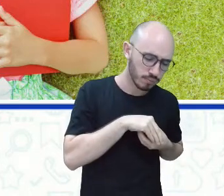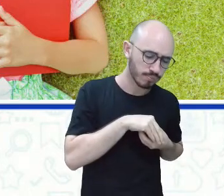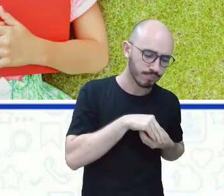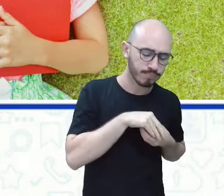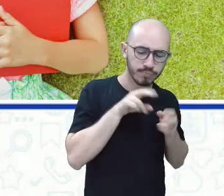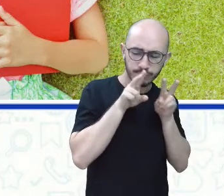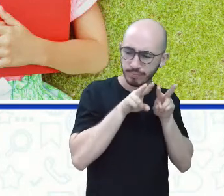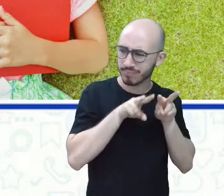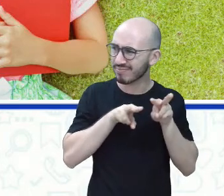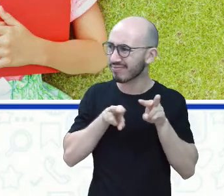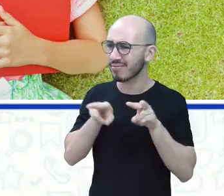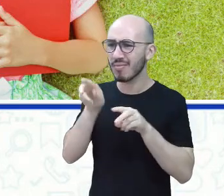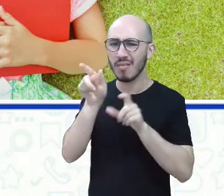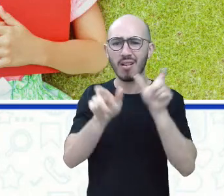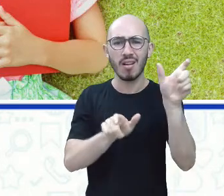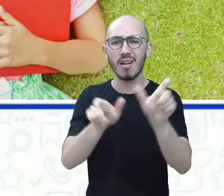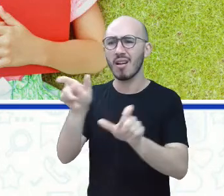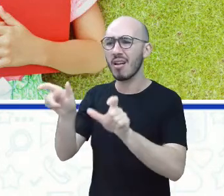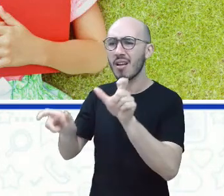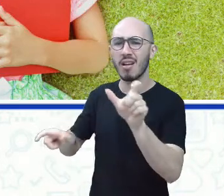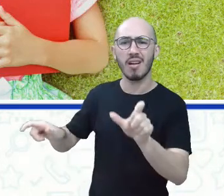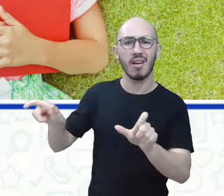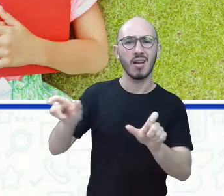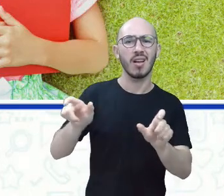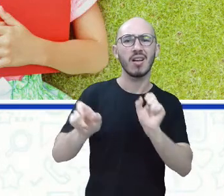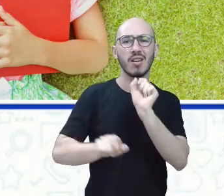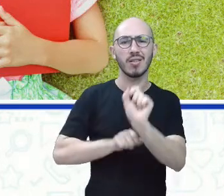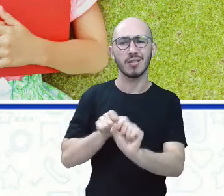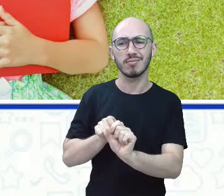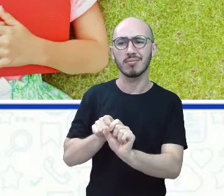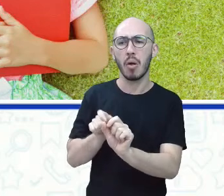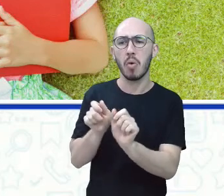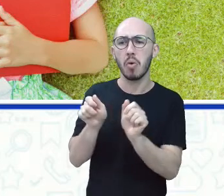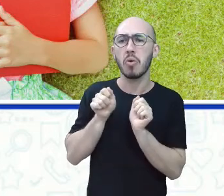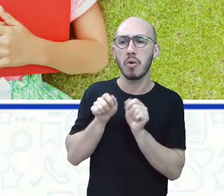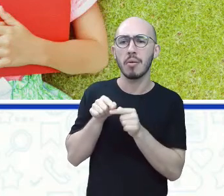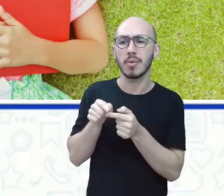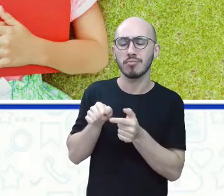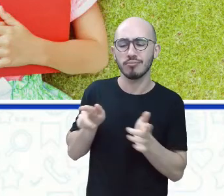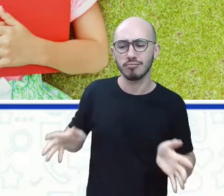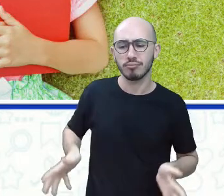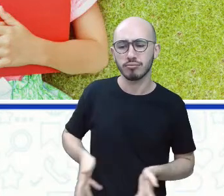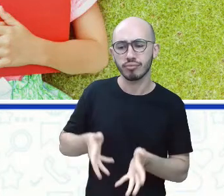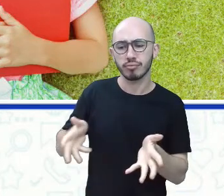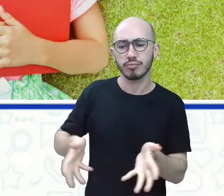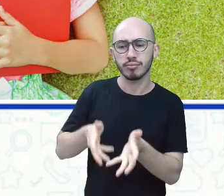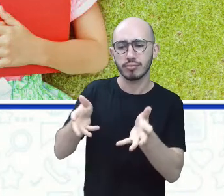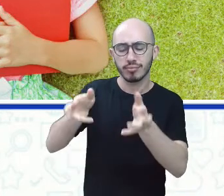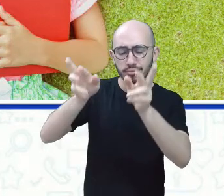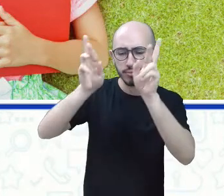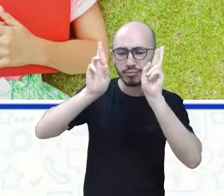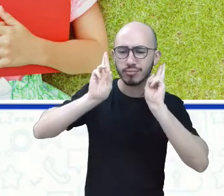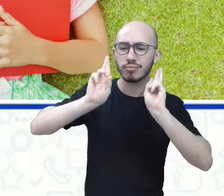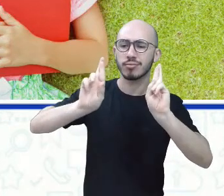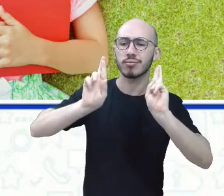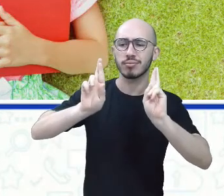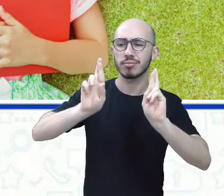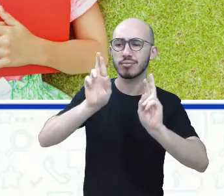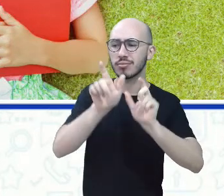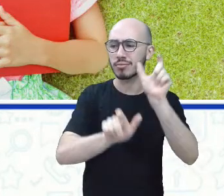Estão taciturnos, mas nutrem grandes esperanças. Entre